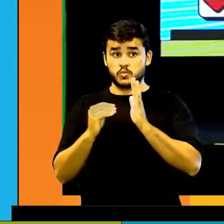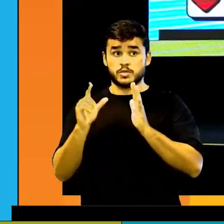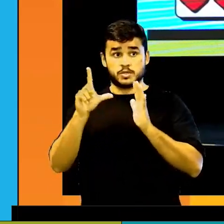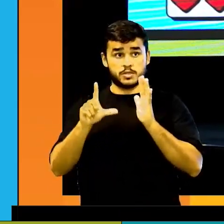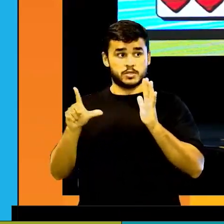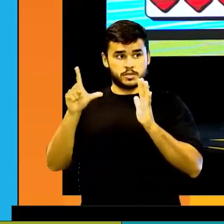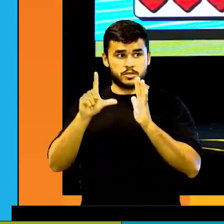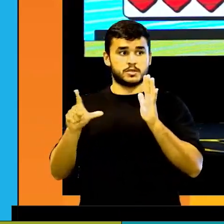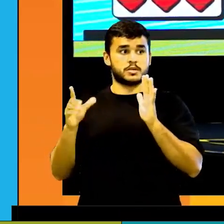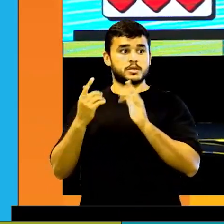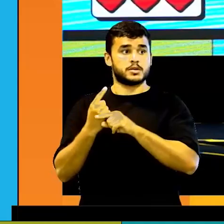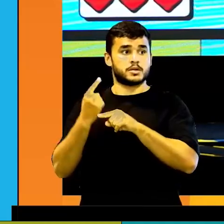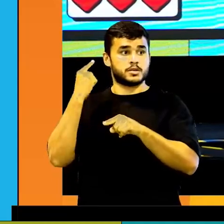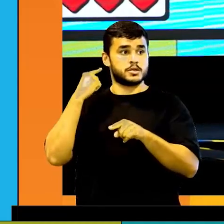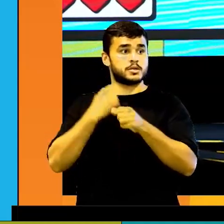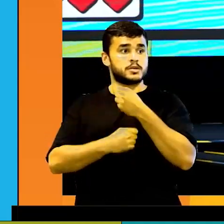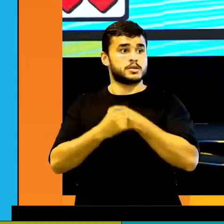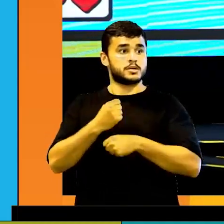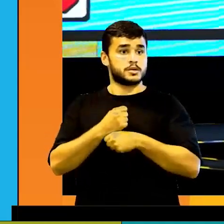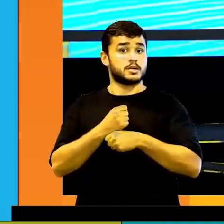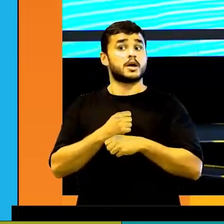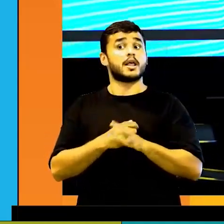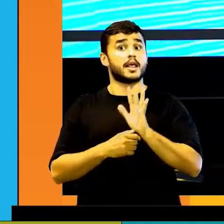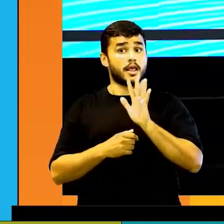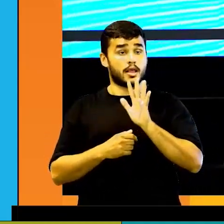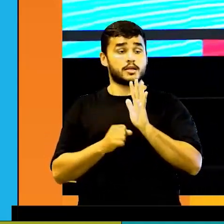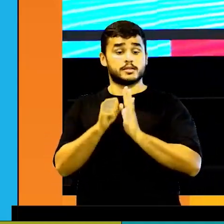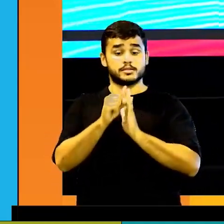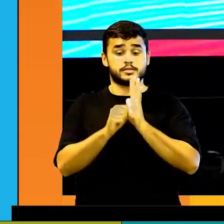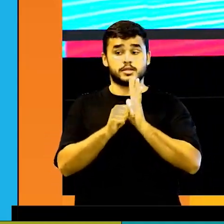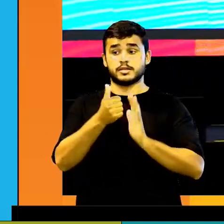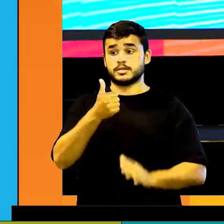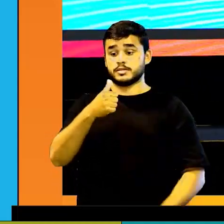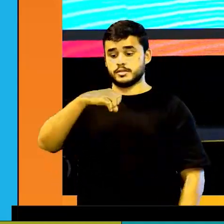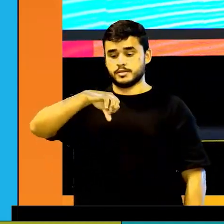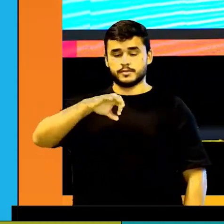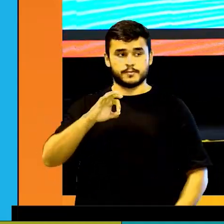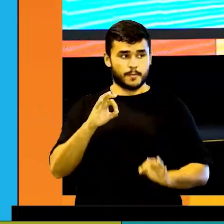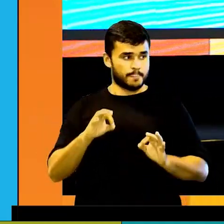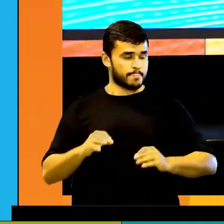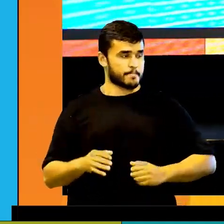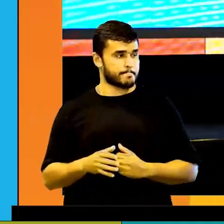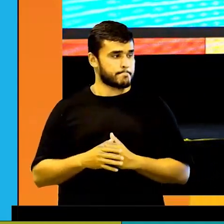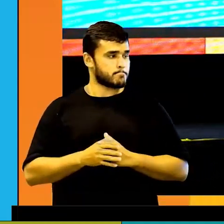Aconteceu quando? No século XIX. Agora vamos pegar aqui o material.